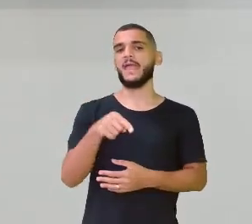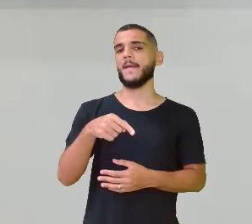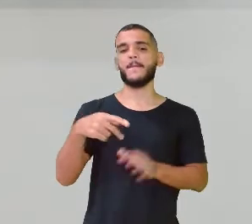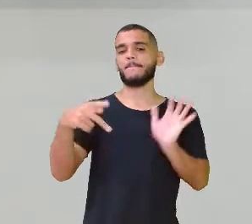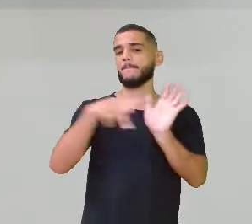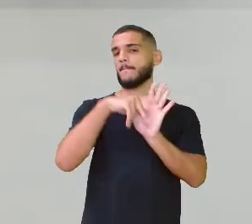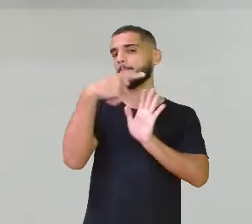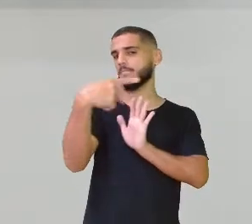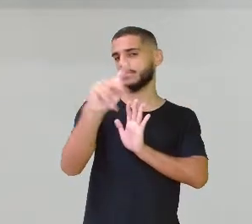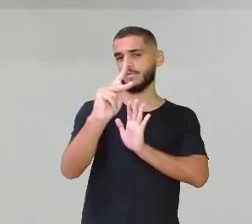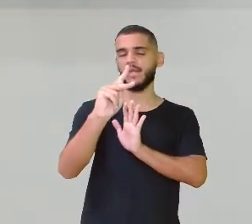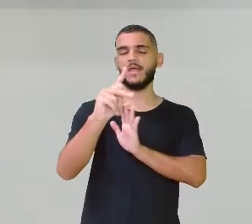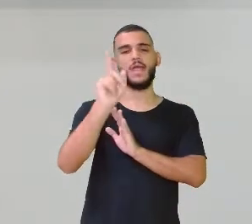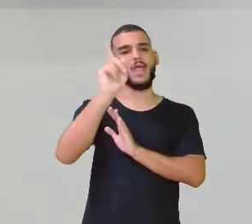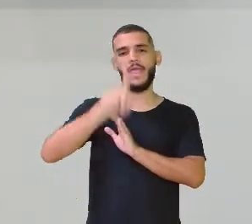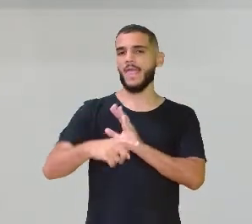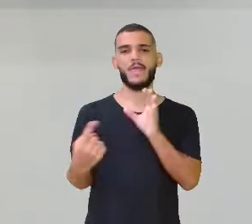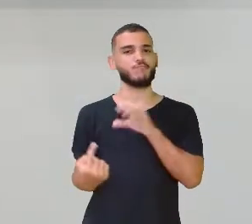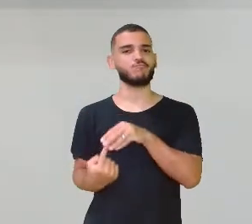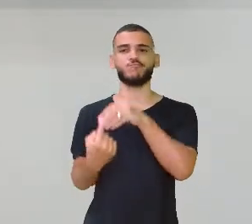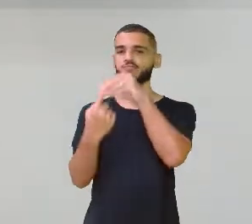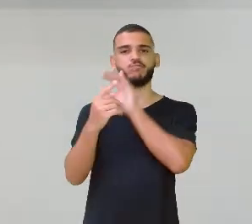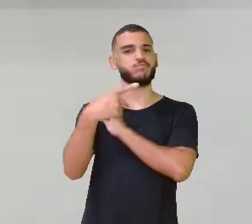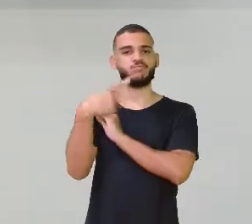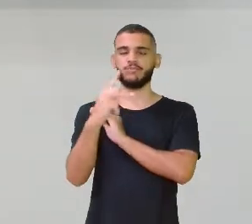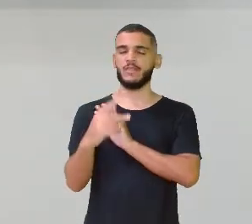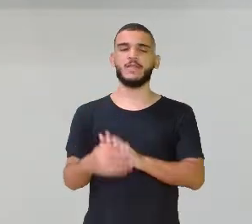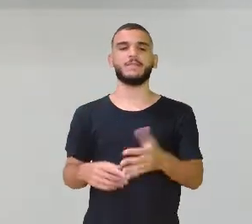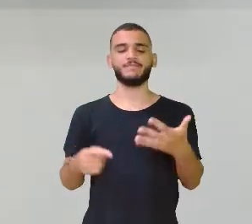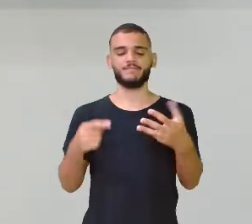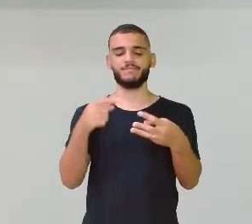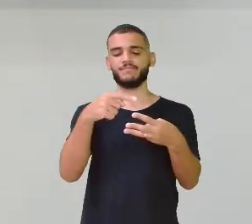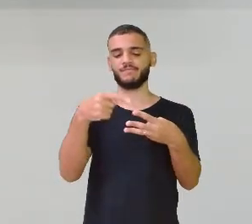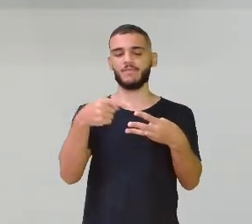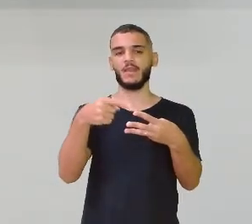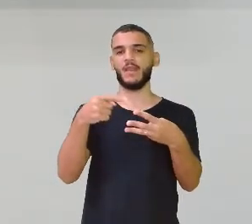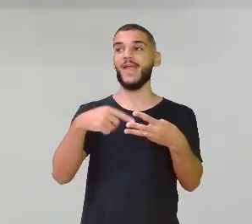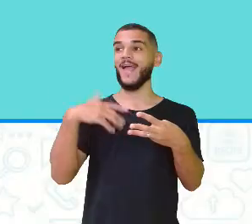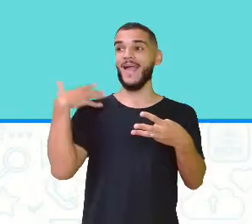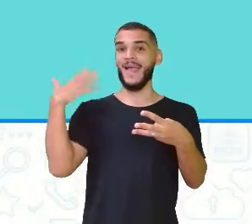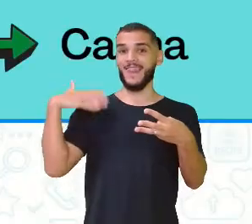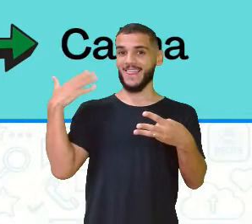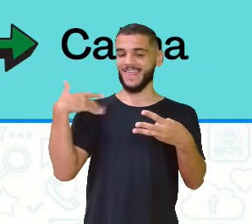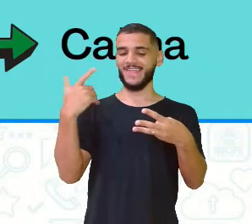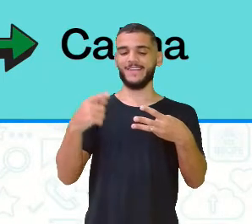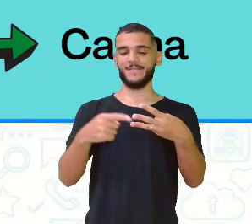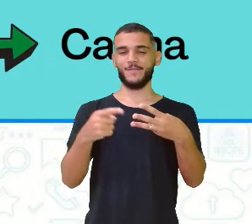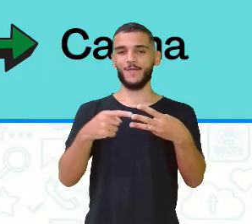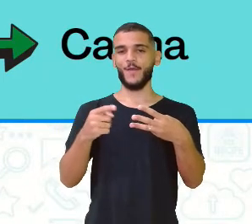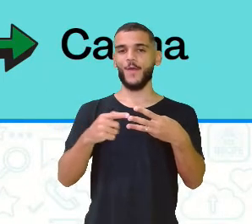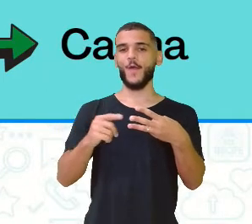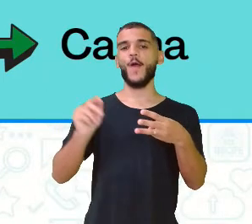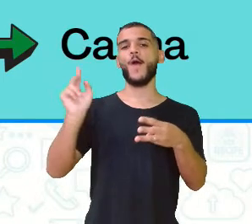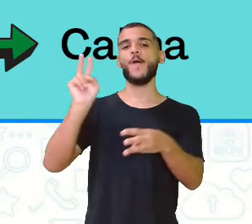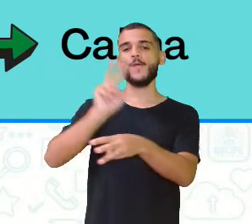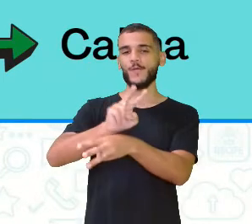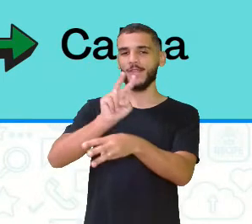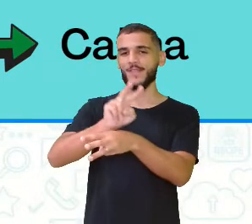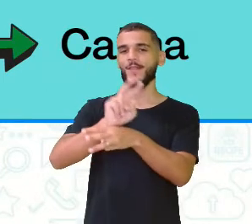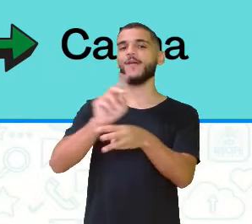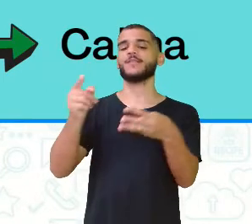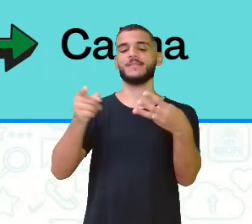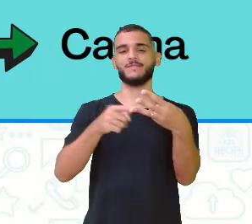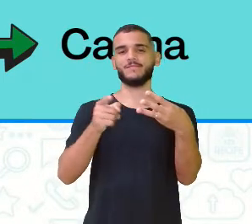é única e individual dela. Ela é uma pessoa alegre, ela é uma pessoa zelosa e ela é uma pessoa